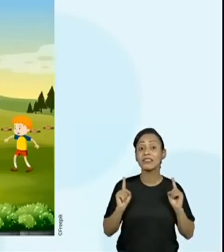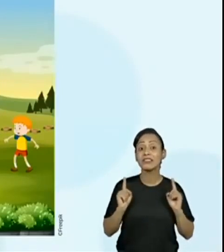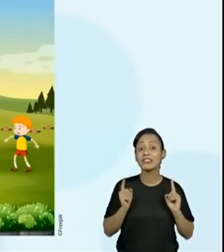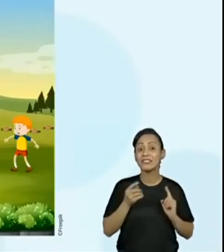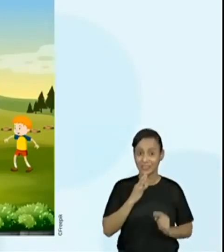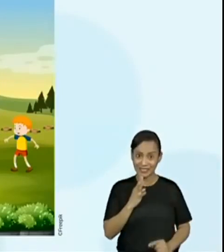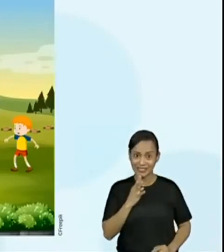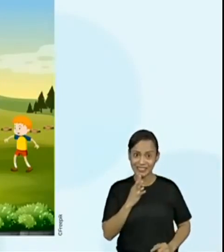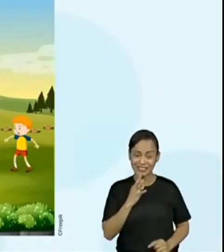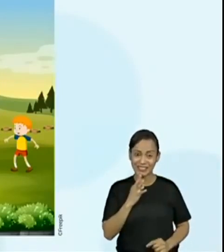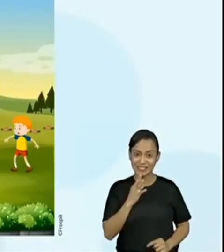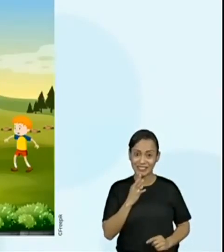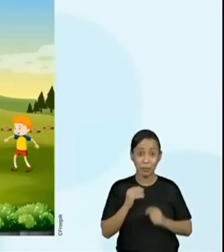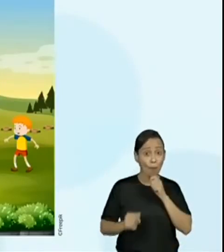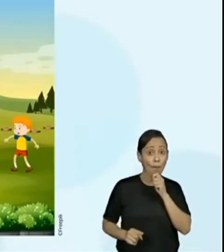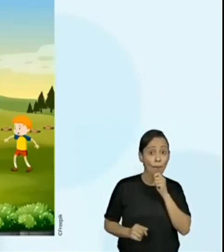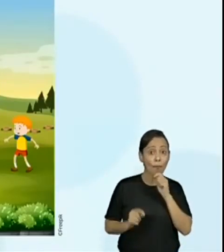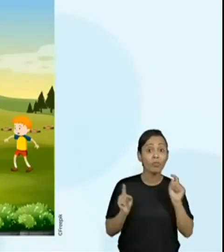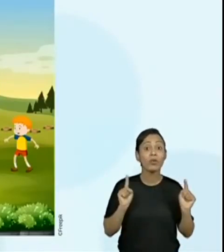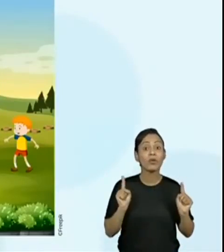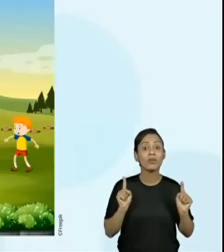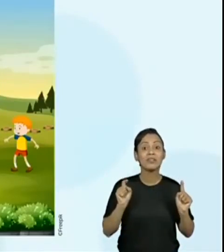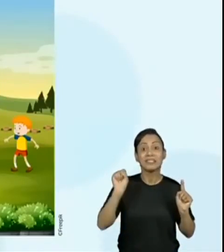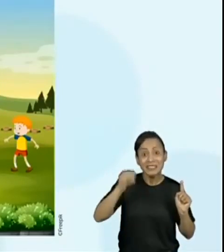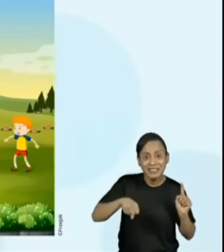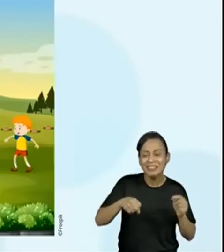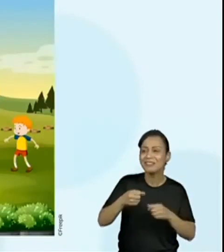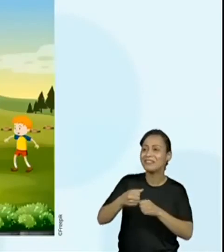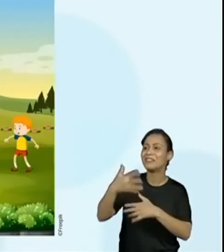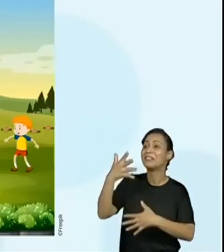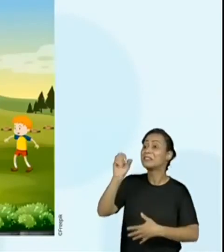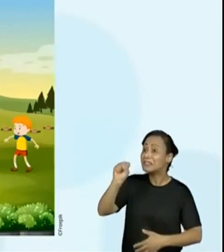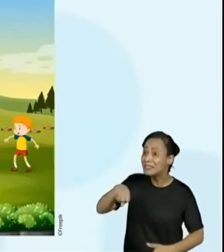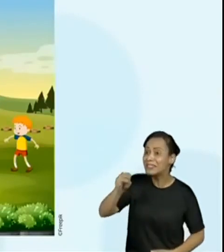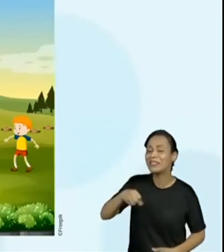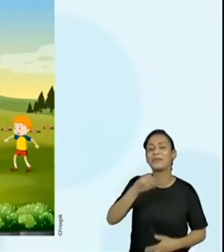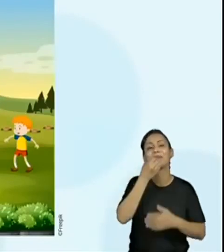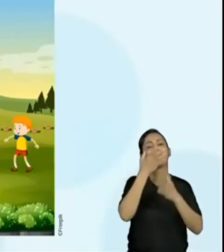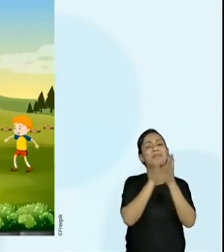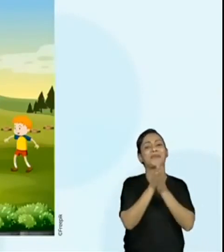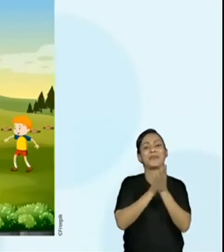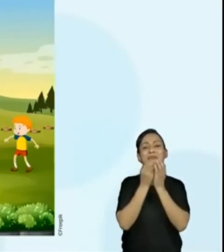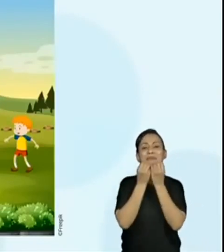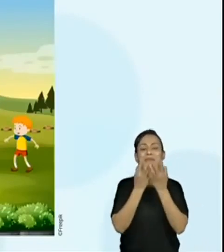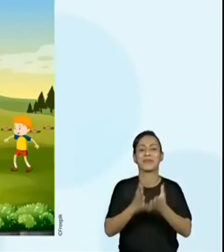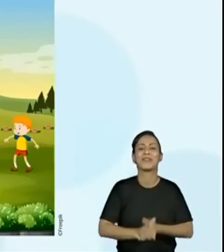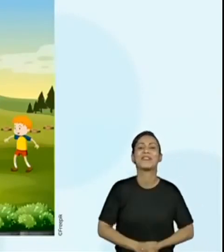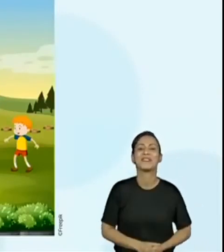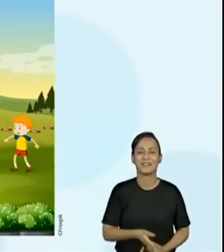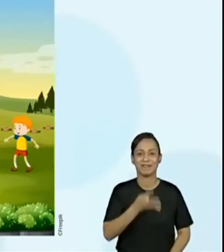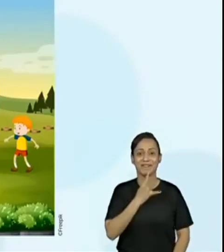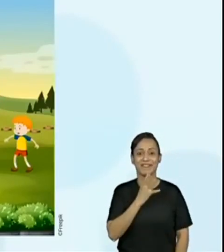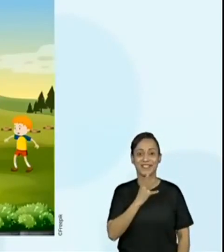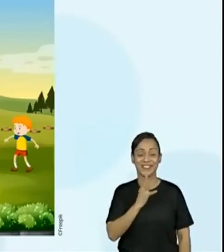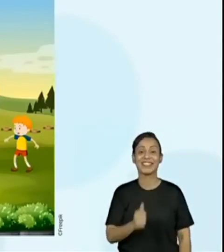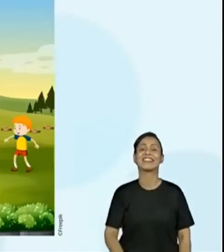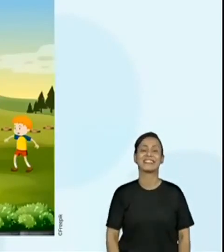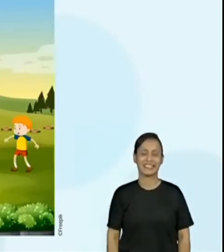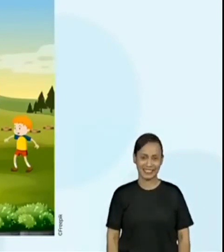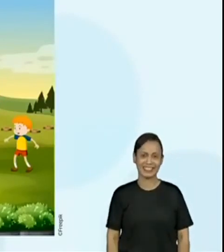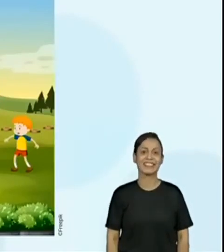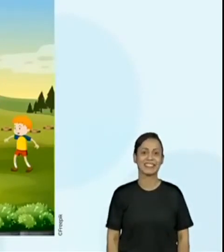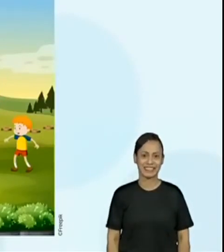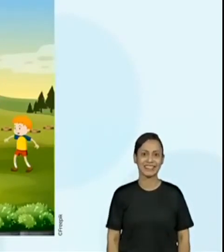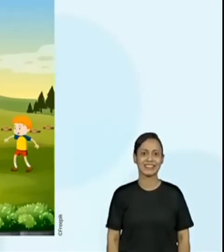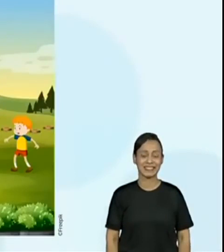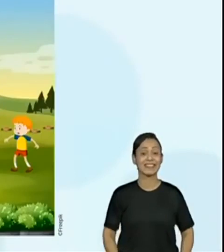conhecem essa brincadeira, turminha? Sim, professora Vivi. Sim, já estão falando sim? Sim, sim. Conhece essa brincadeira?